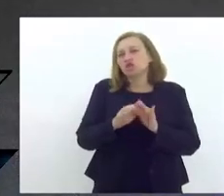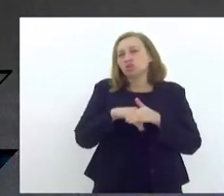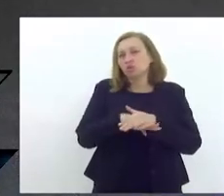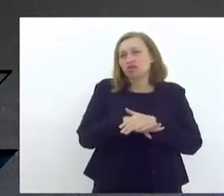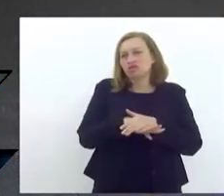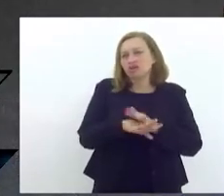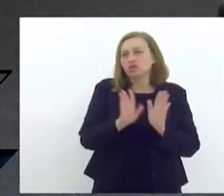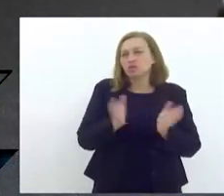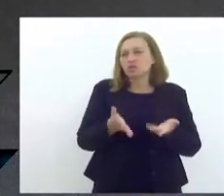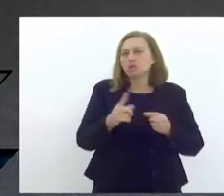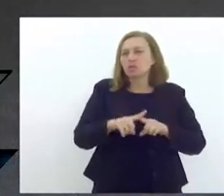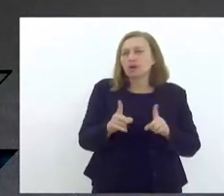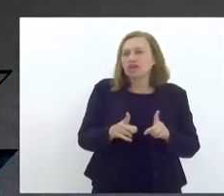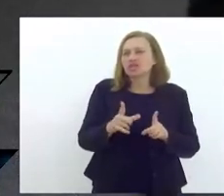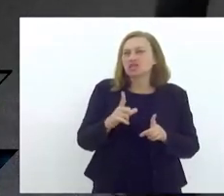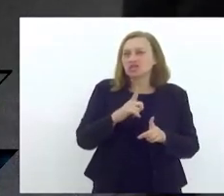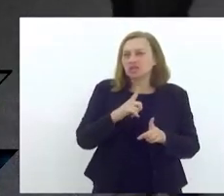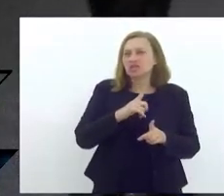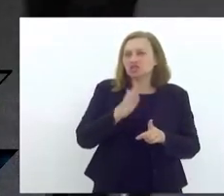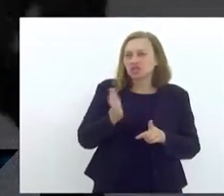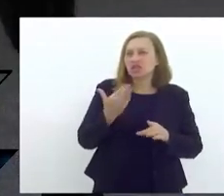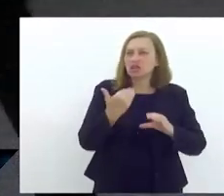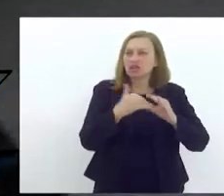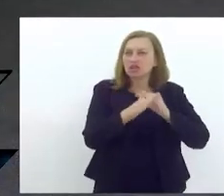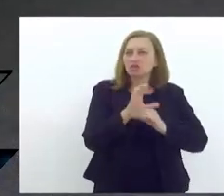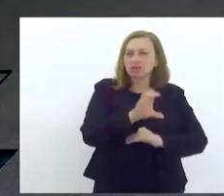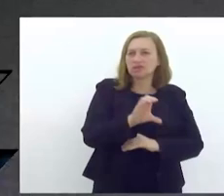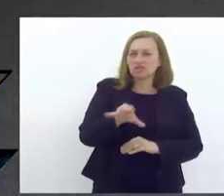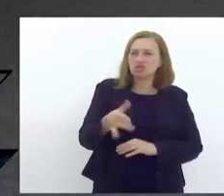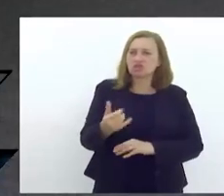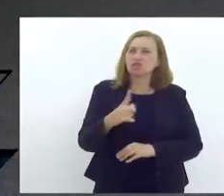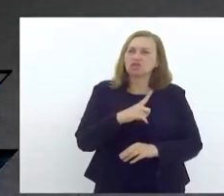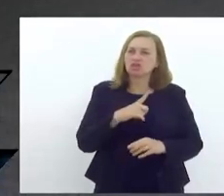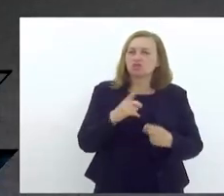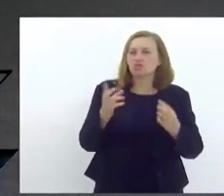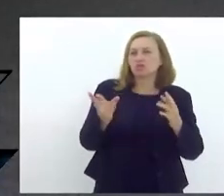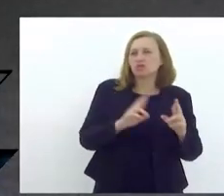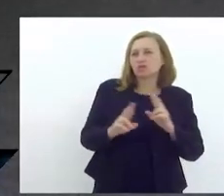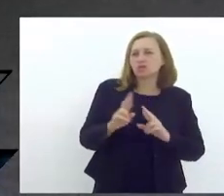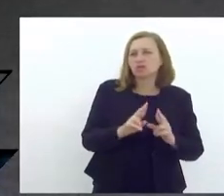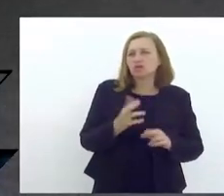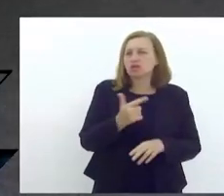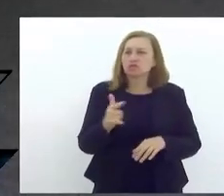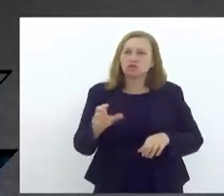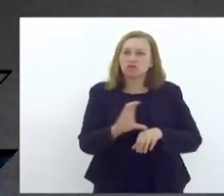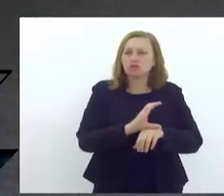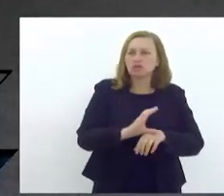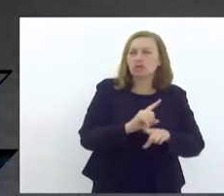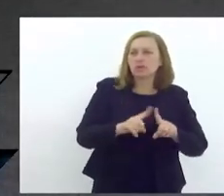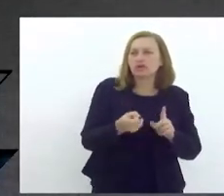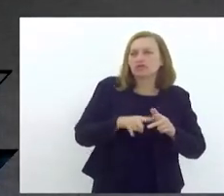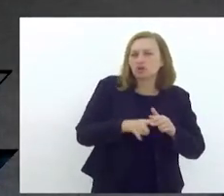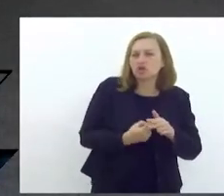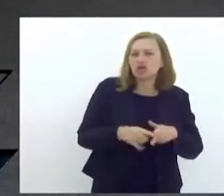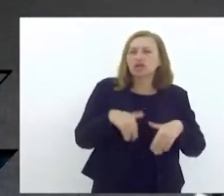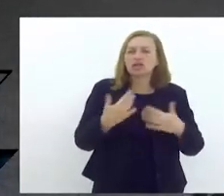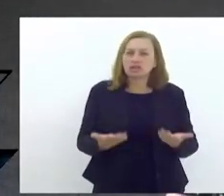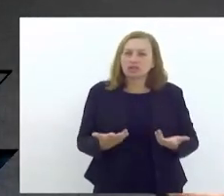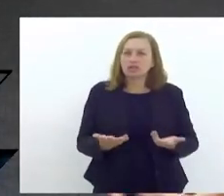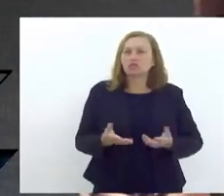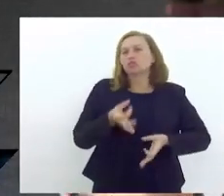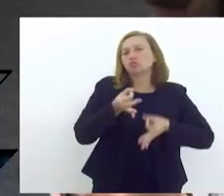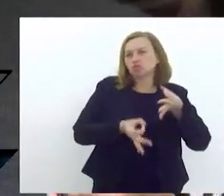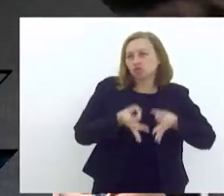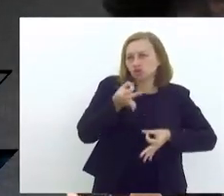sido enfrentado parecer na ccj e havia ali uma questão de inconstitucionalidade mas o projeto foi corrigido Então por uma questão